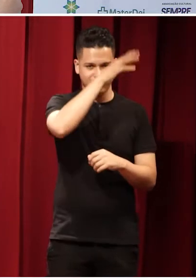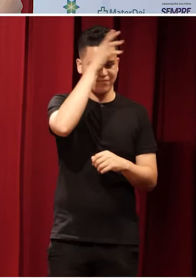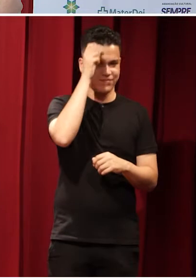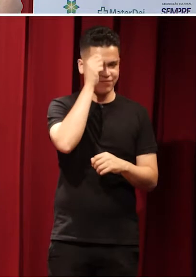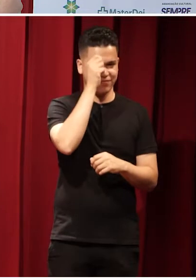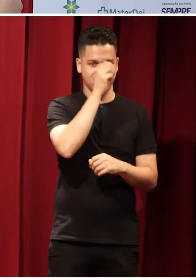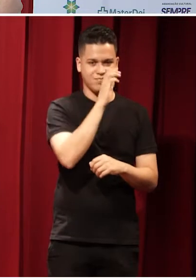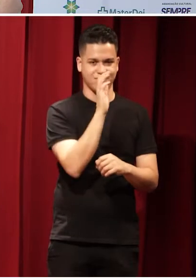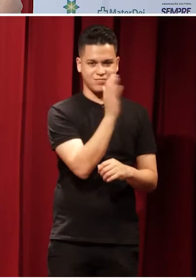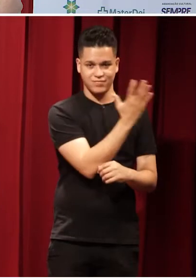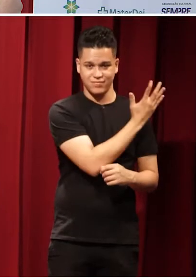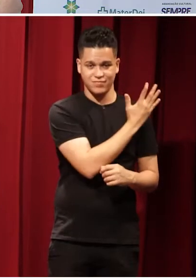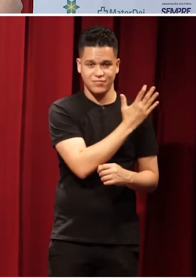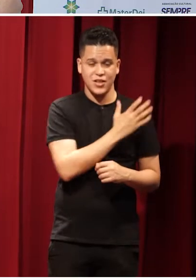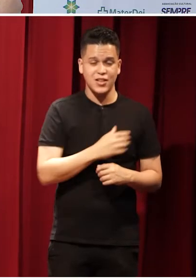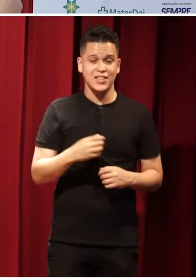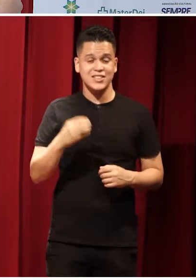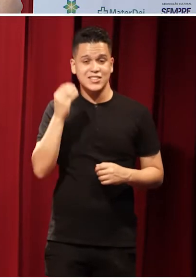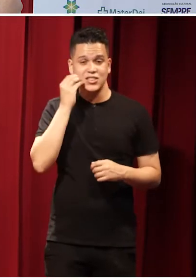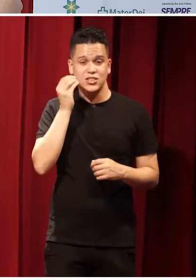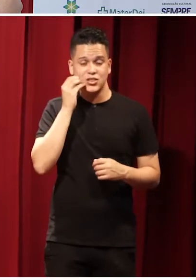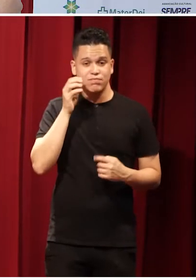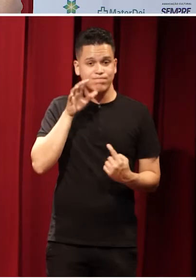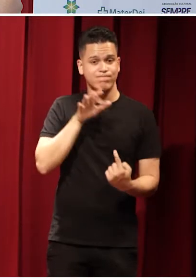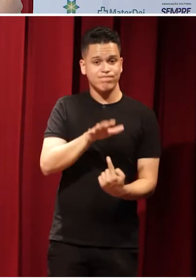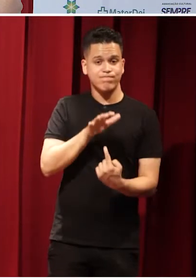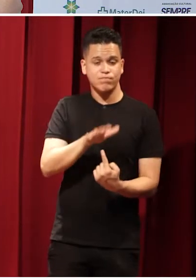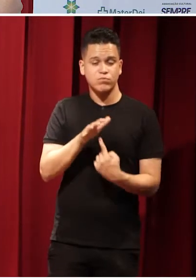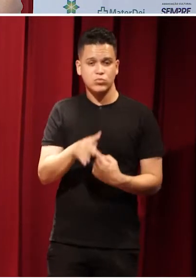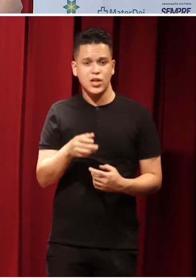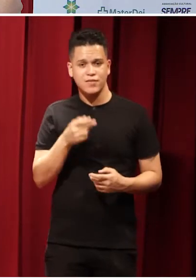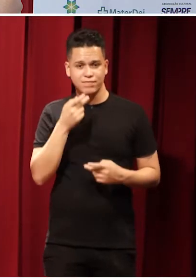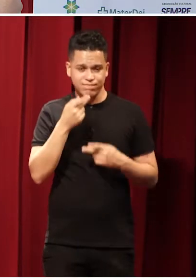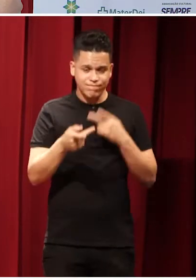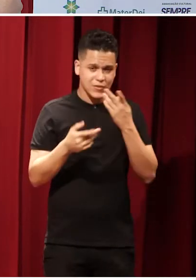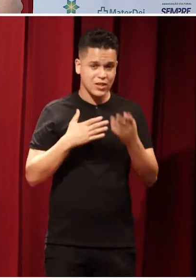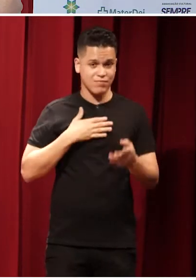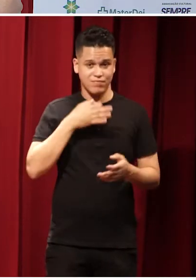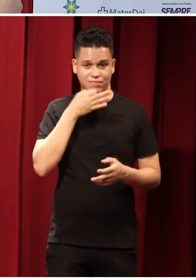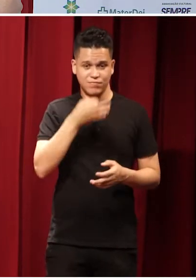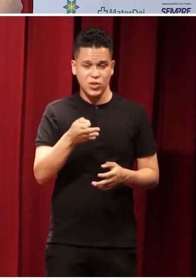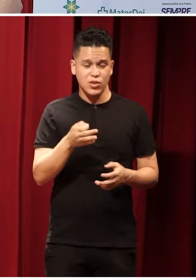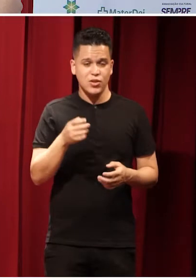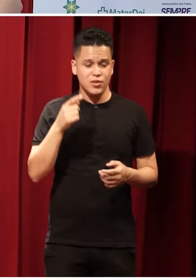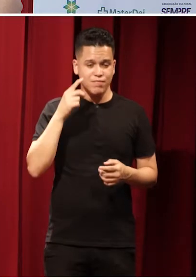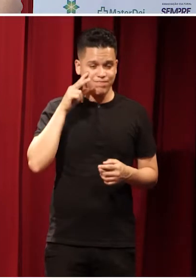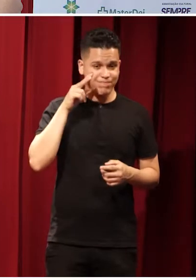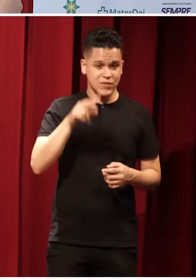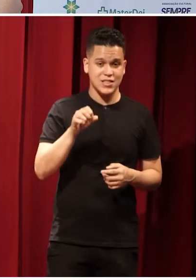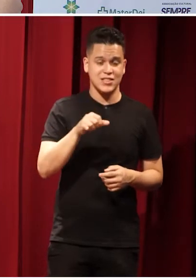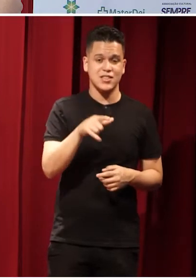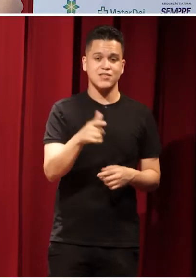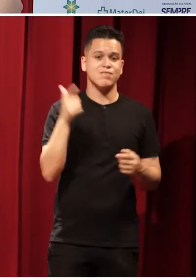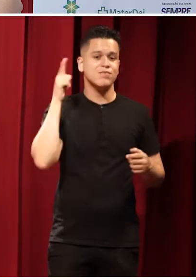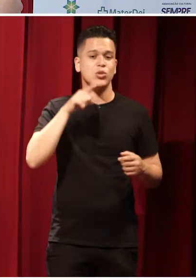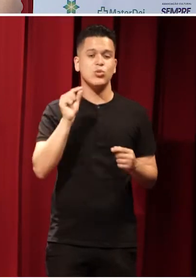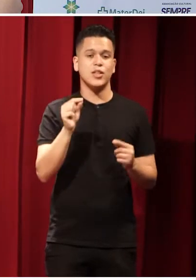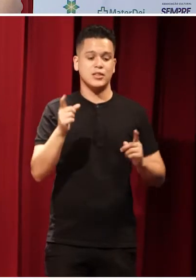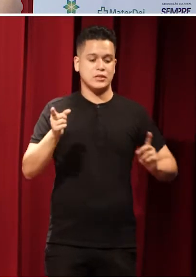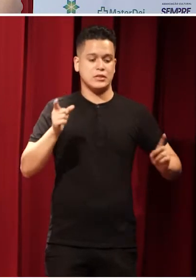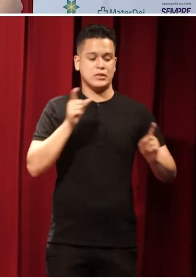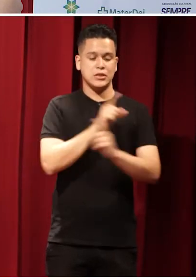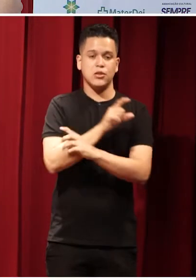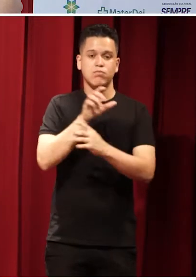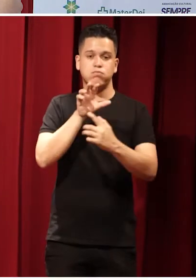Amazônia, persuadir que existem argumentos sólidos que vão numa direção contrária ao que essas pessoas hoje estão